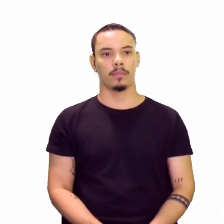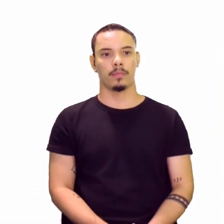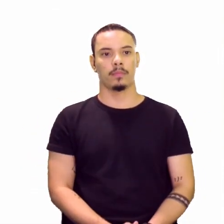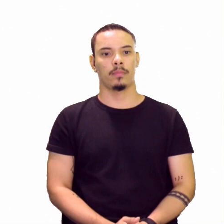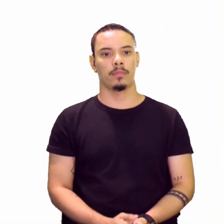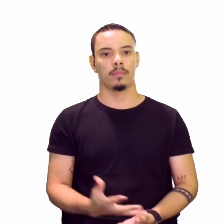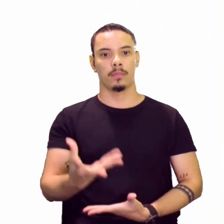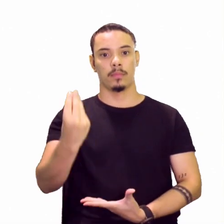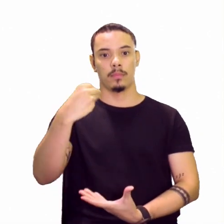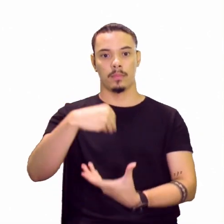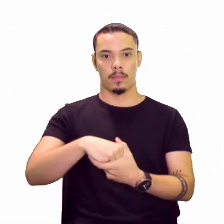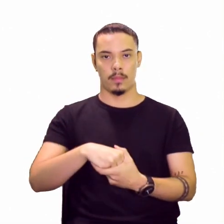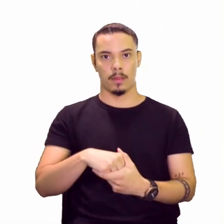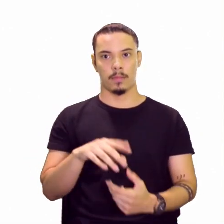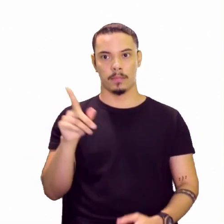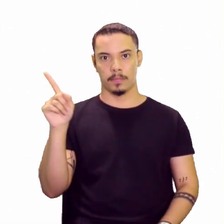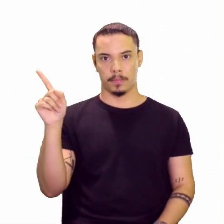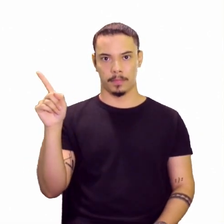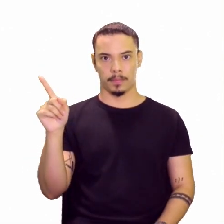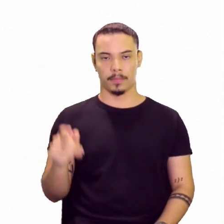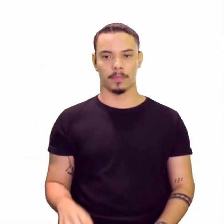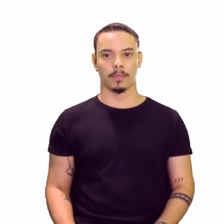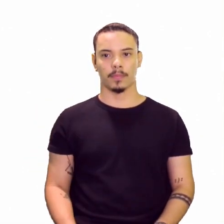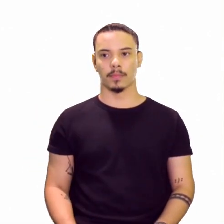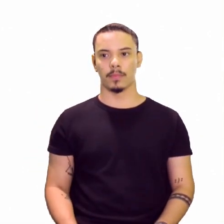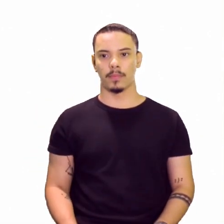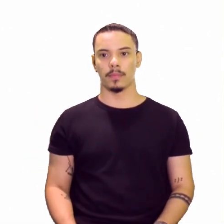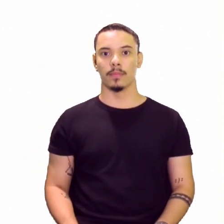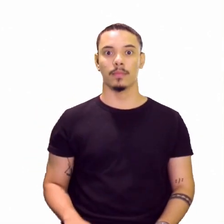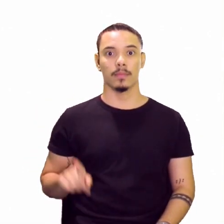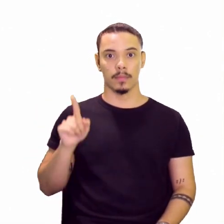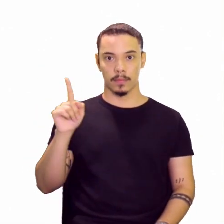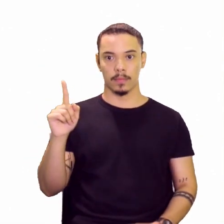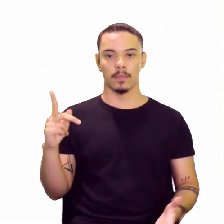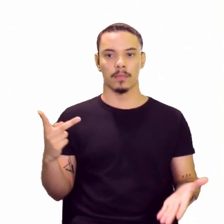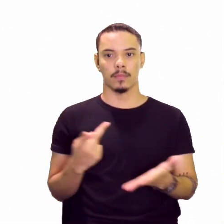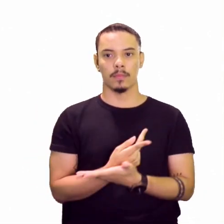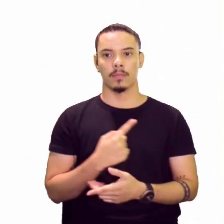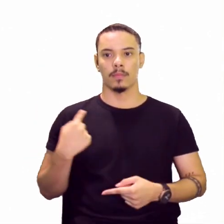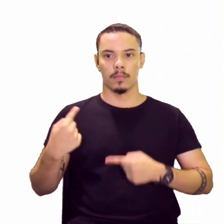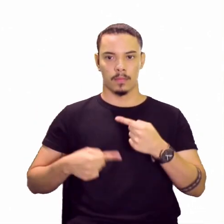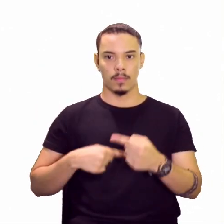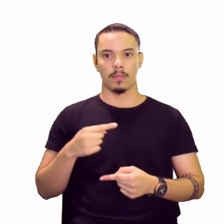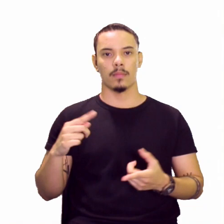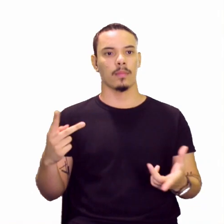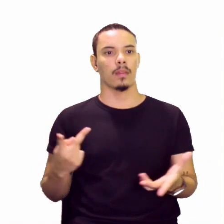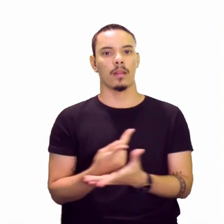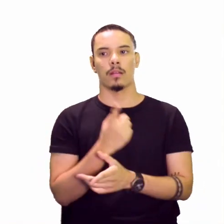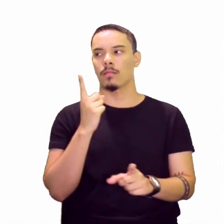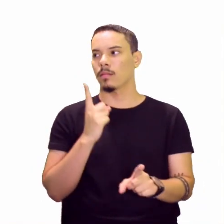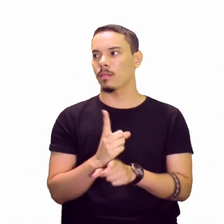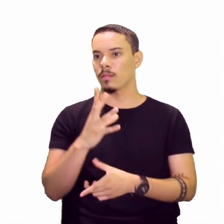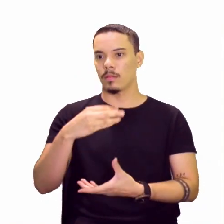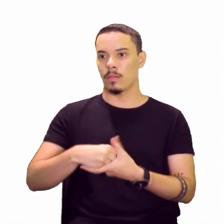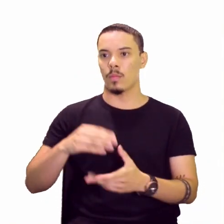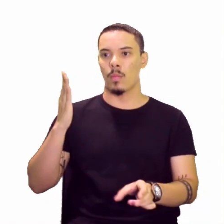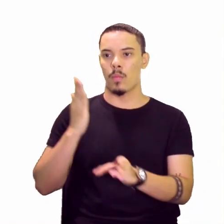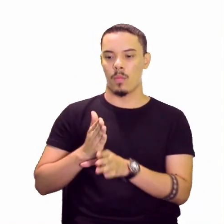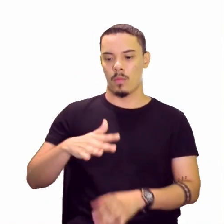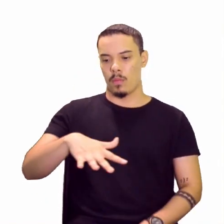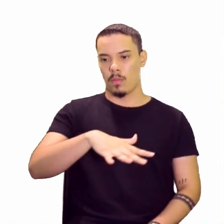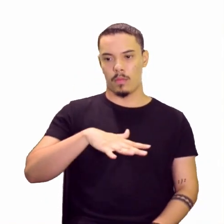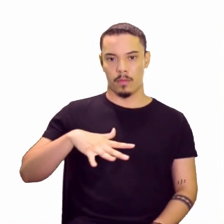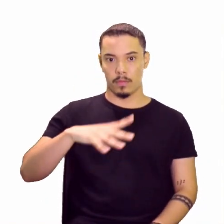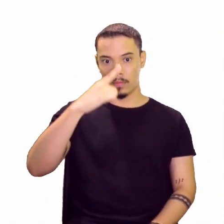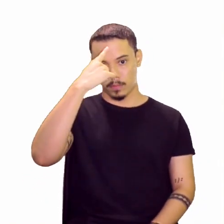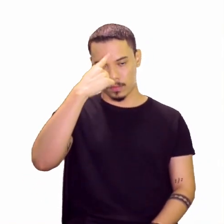desse gráfico que teve todas essas variações. Exatamente. Ó, e nesse caso aqui, a distância percorrida é encontrada através das áreas das